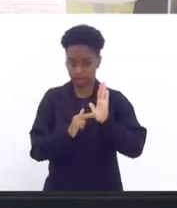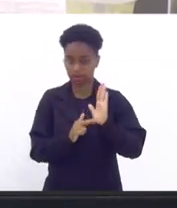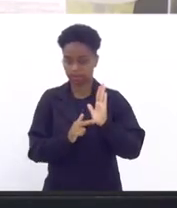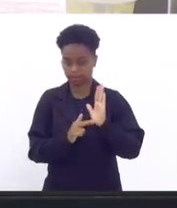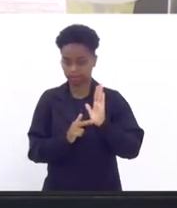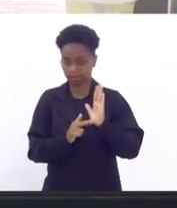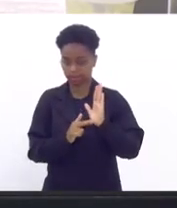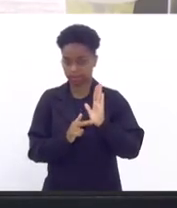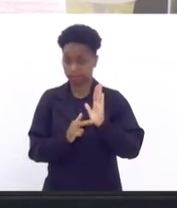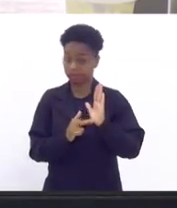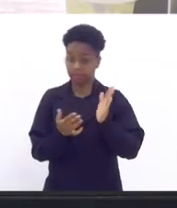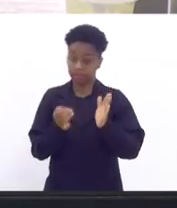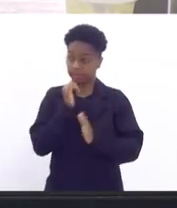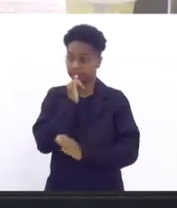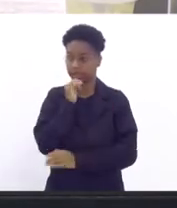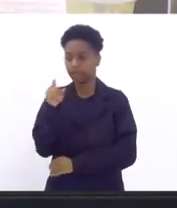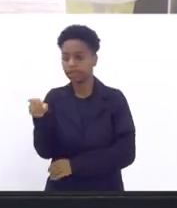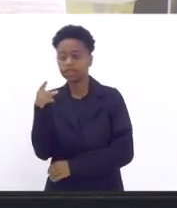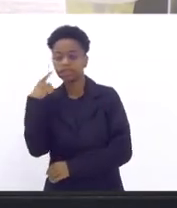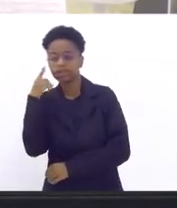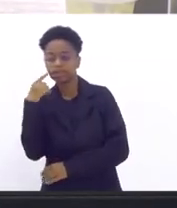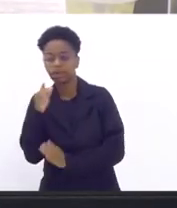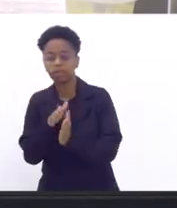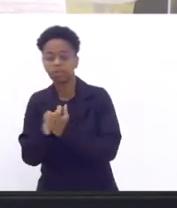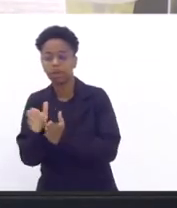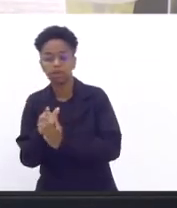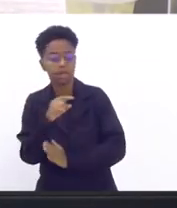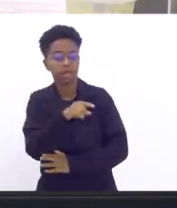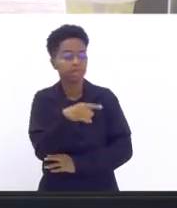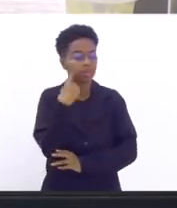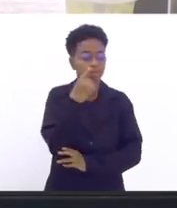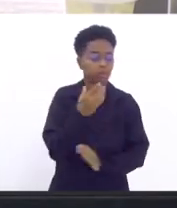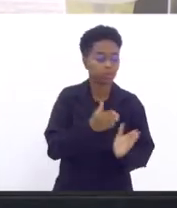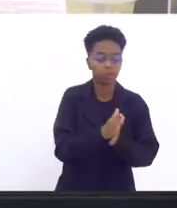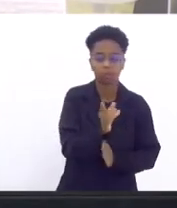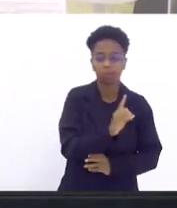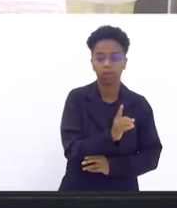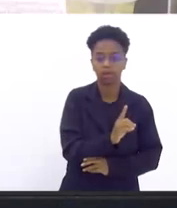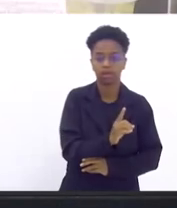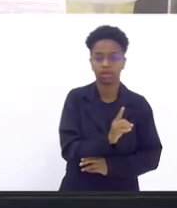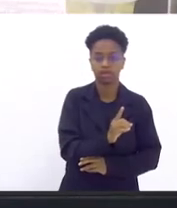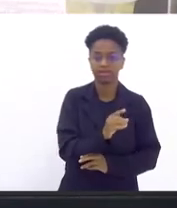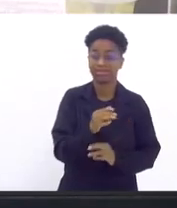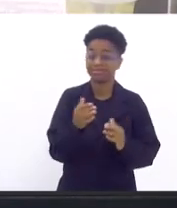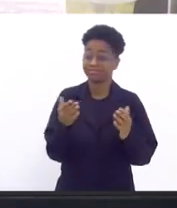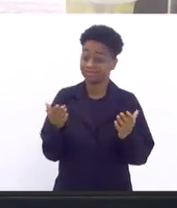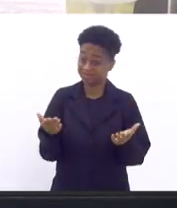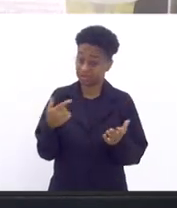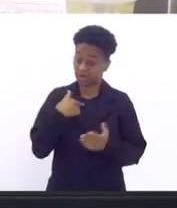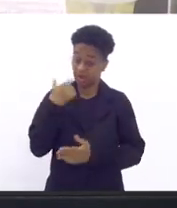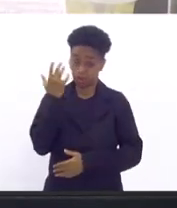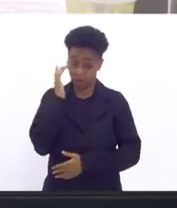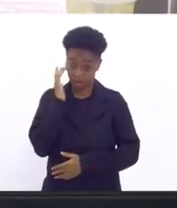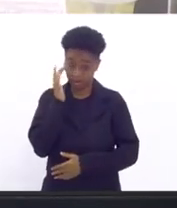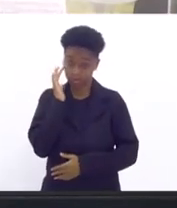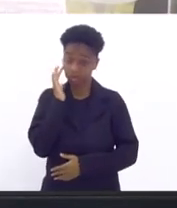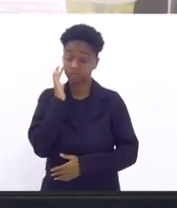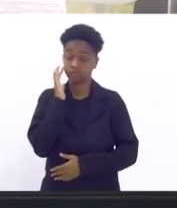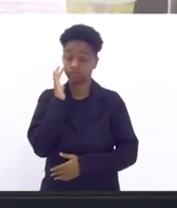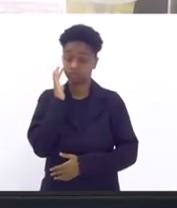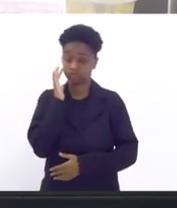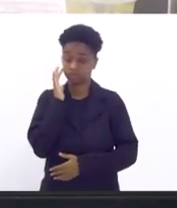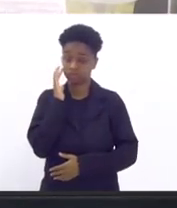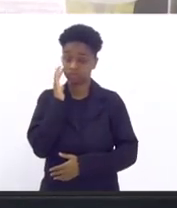do deputado x não publica a da Y Então eu acho que nós deveríamos né